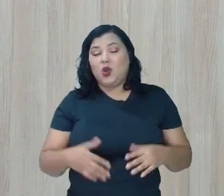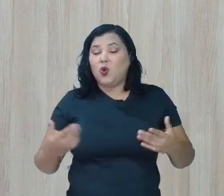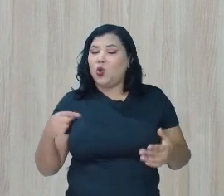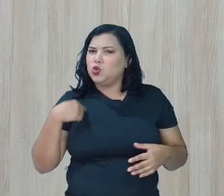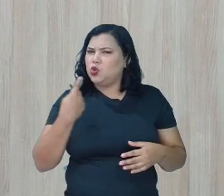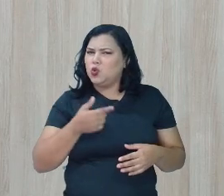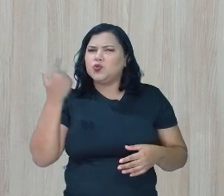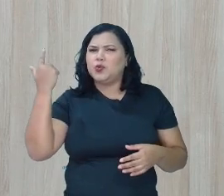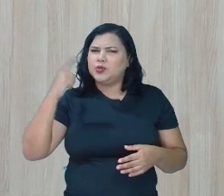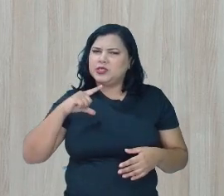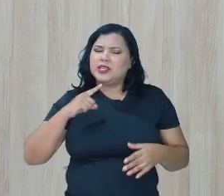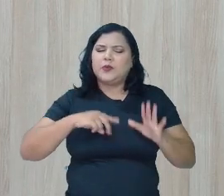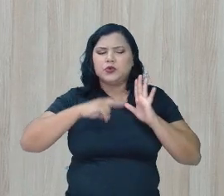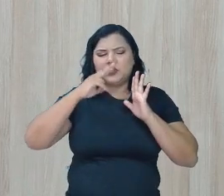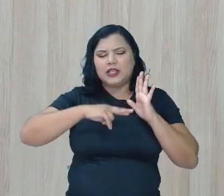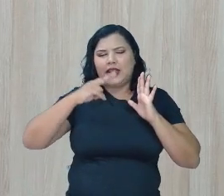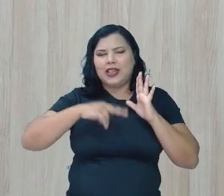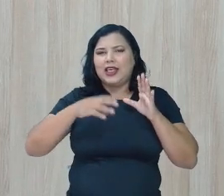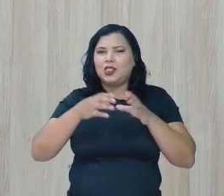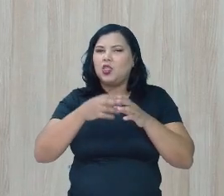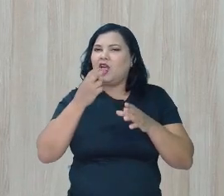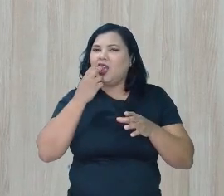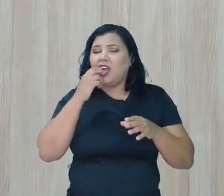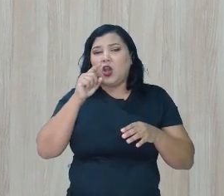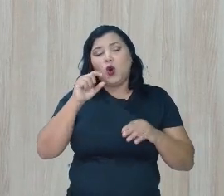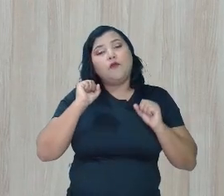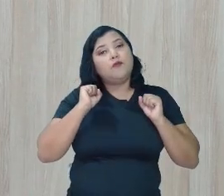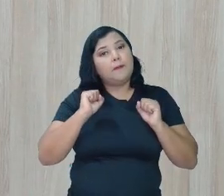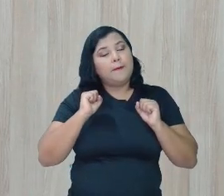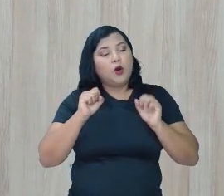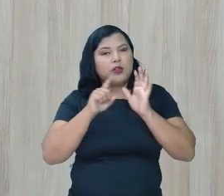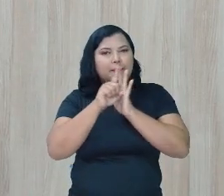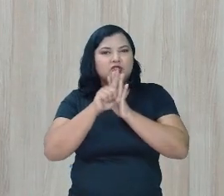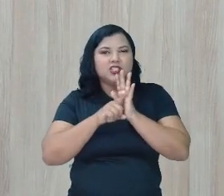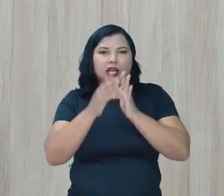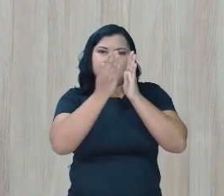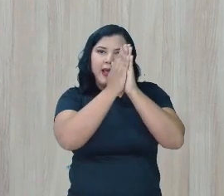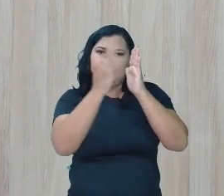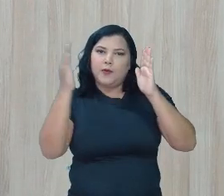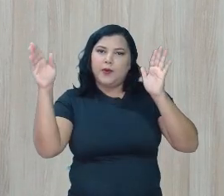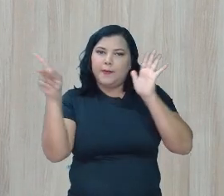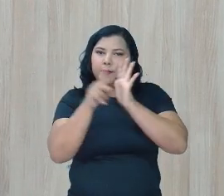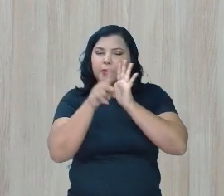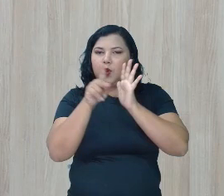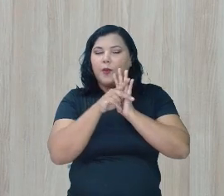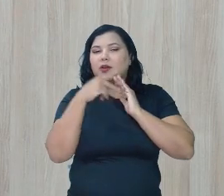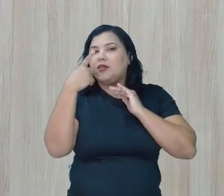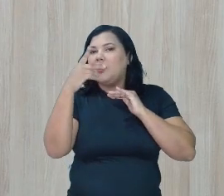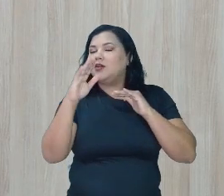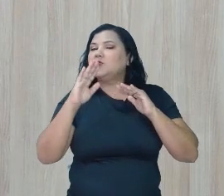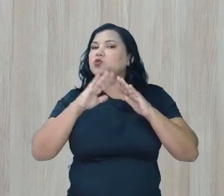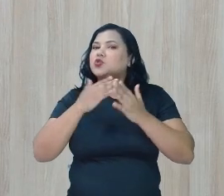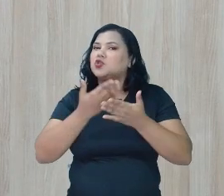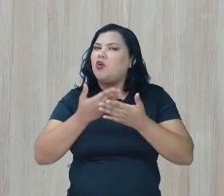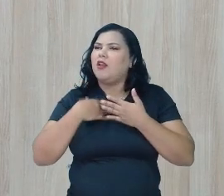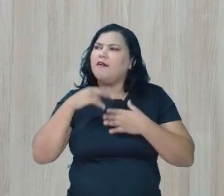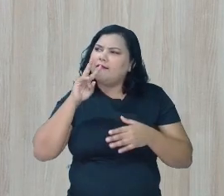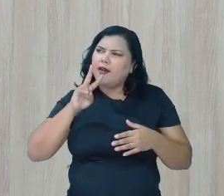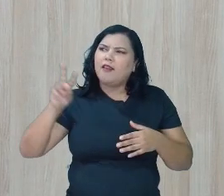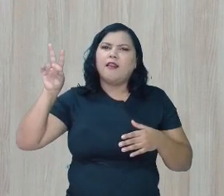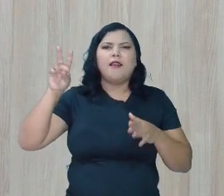tal pesquisar, ver se na biblioteca da escola, já que vocês estão agora no presencial, vai lá ver se tem um mangá, não